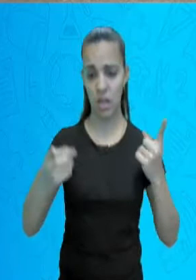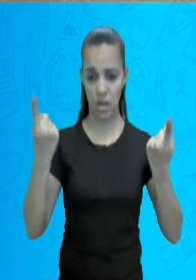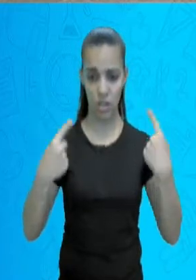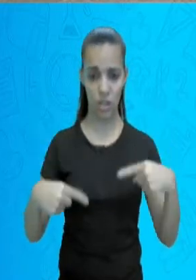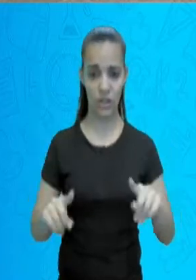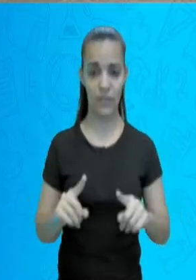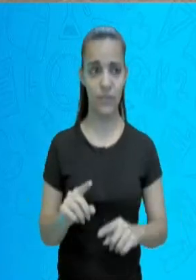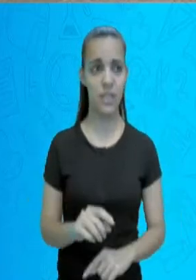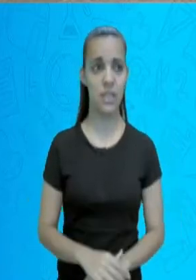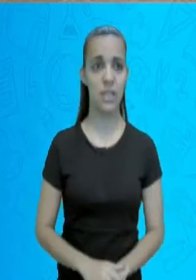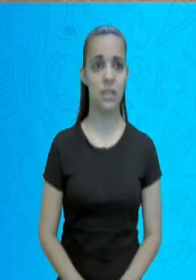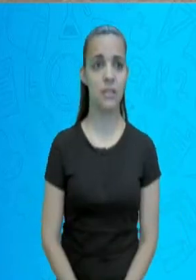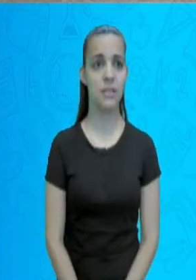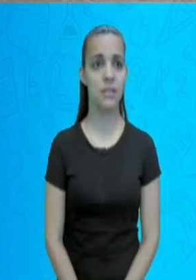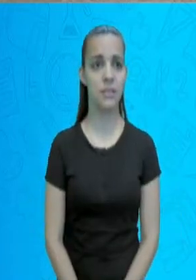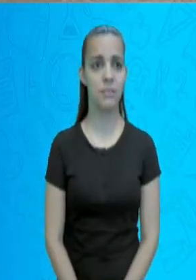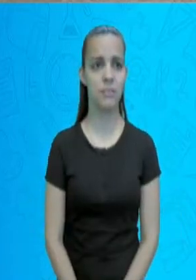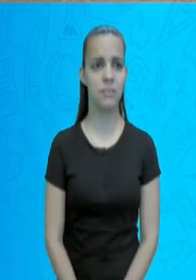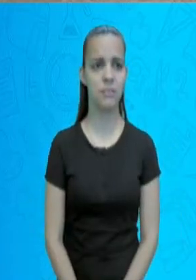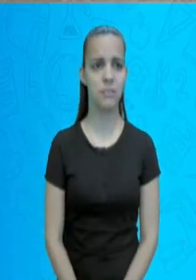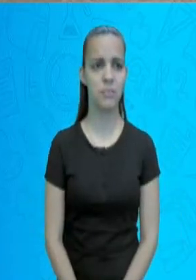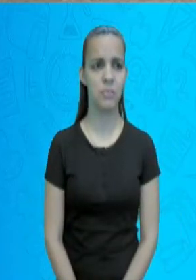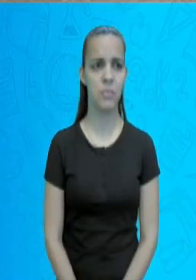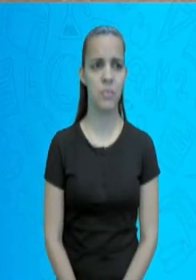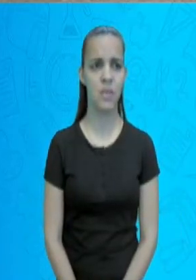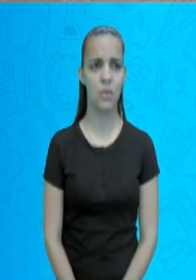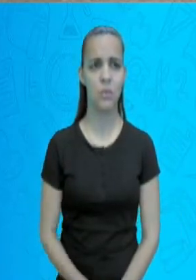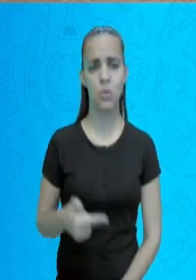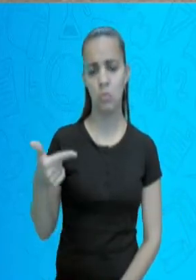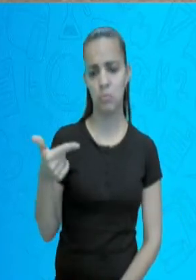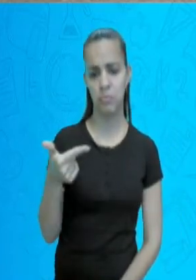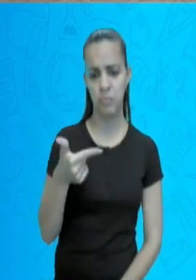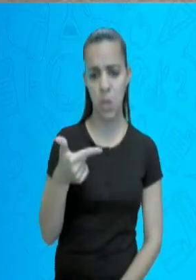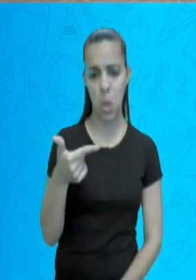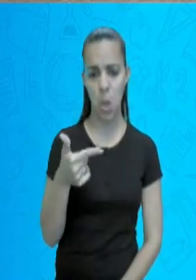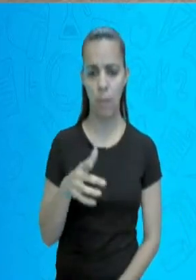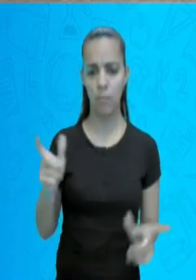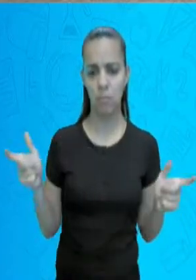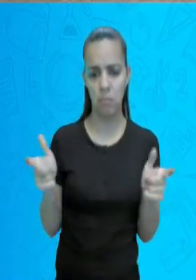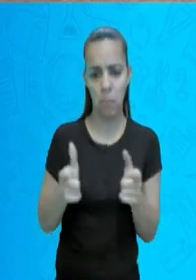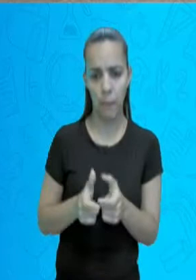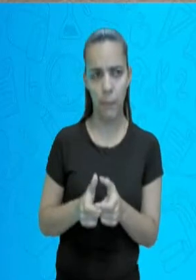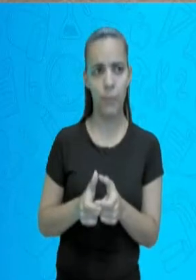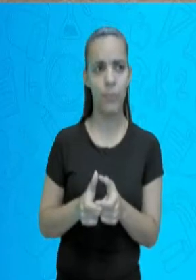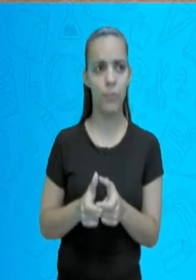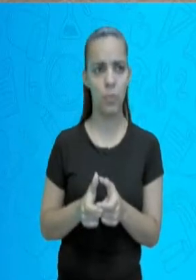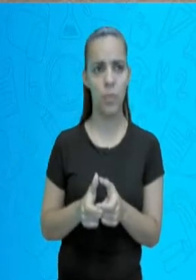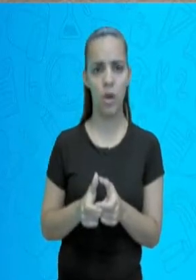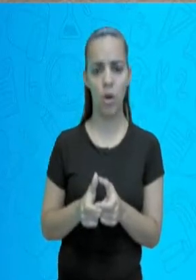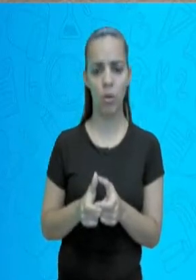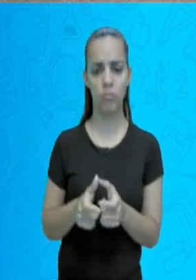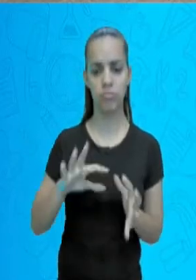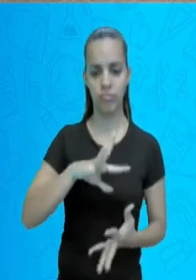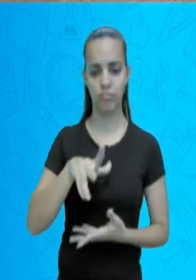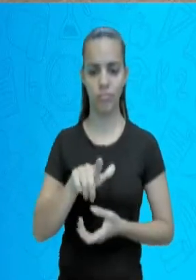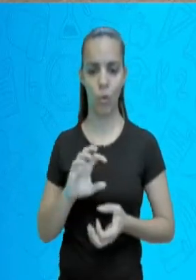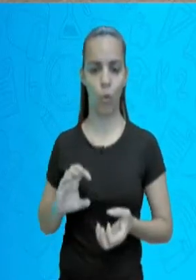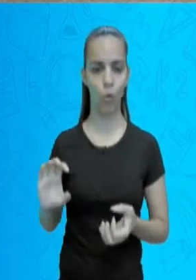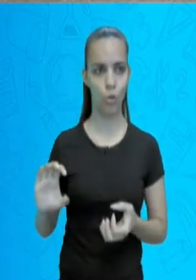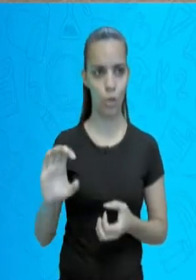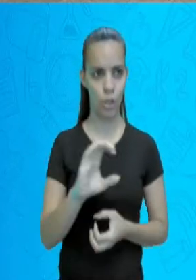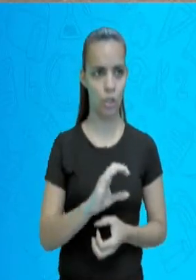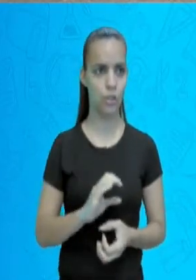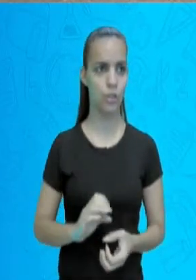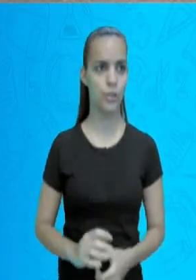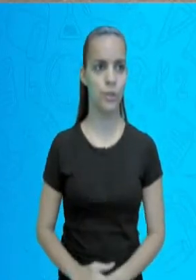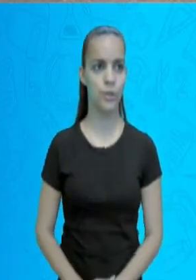Características físicas. É o segundo menor continente. Se você avaliar que